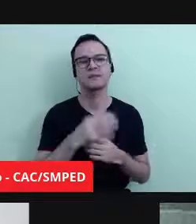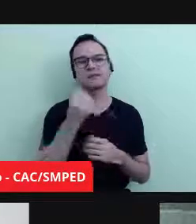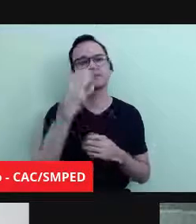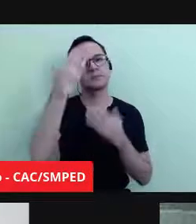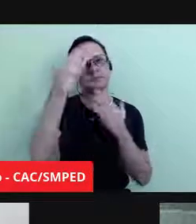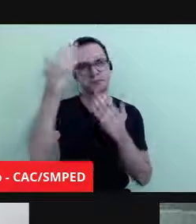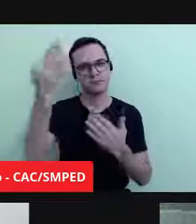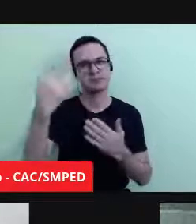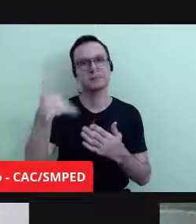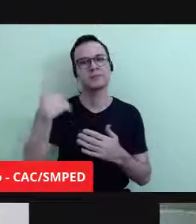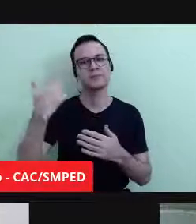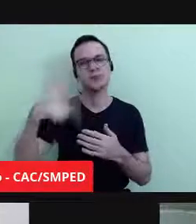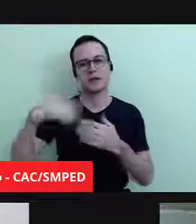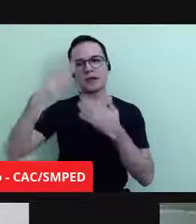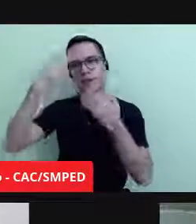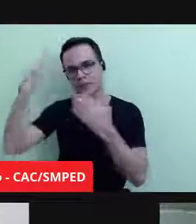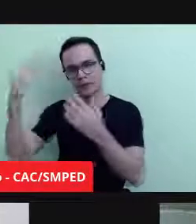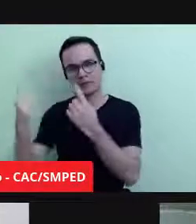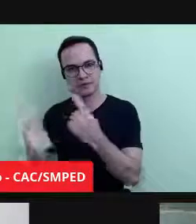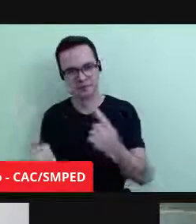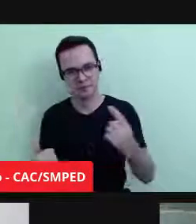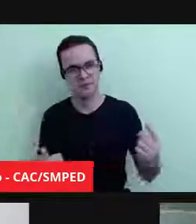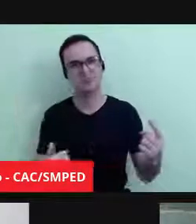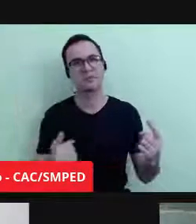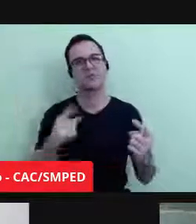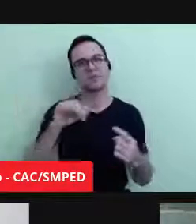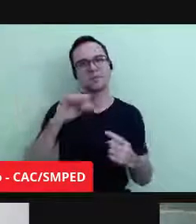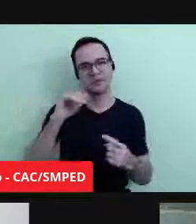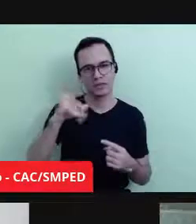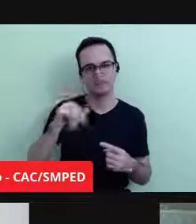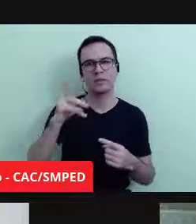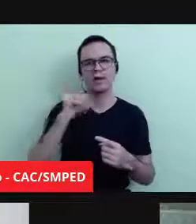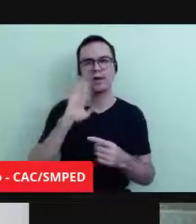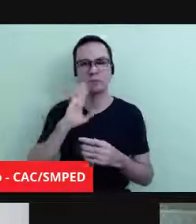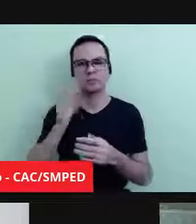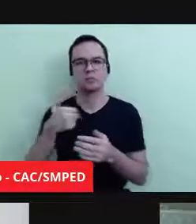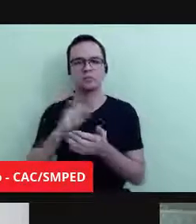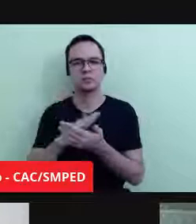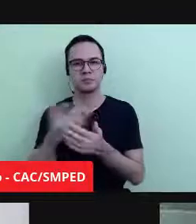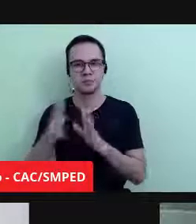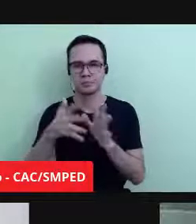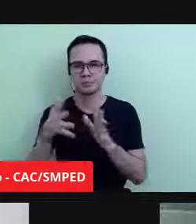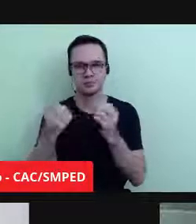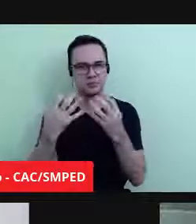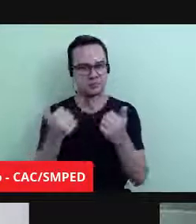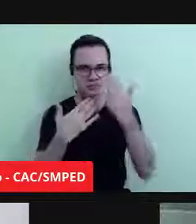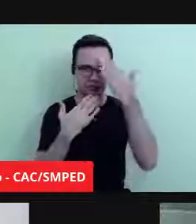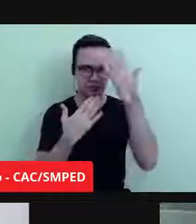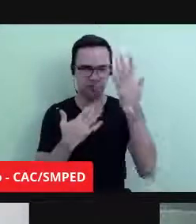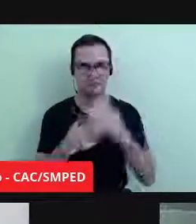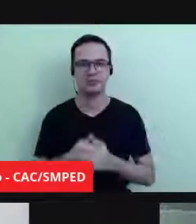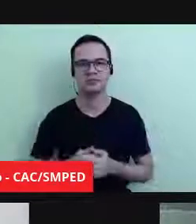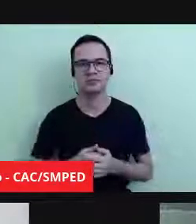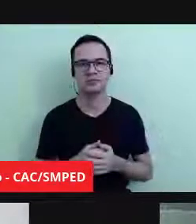Oi. Bom, obrigado, gente. Obrigado, Marinalva, Danilo, Fernando, Felipe, Bruno, né, os intérpretes aí.